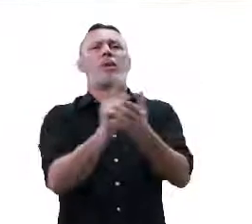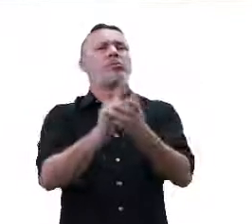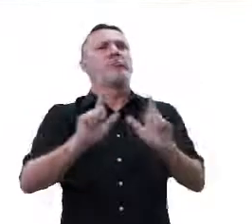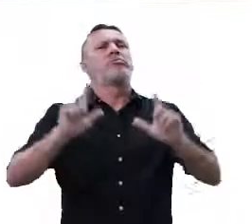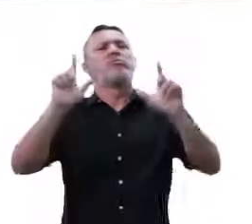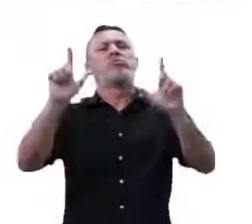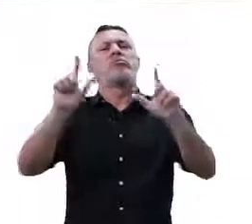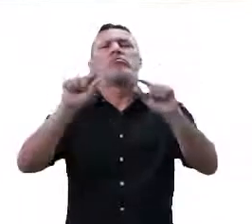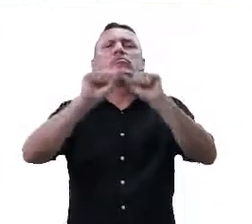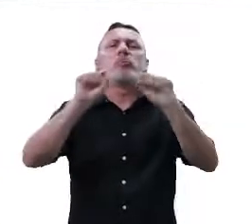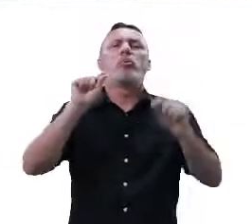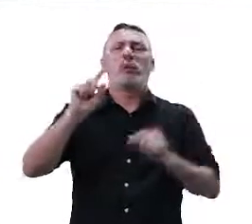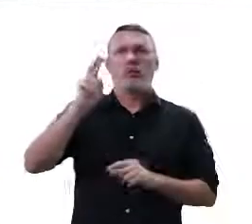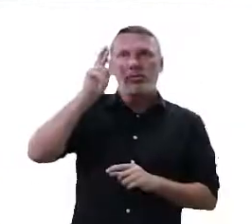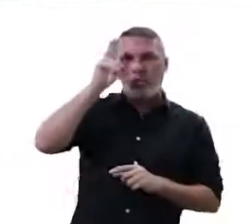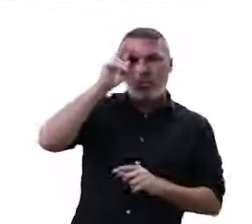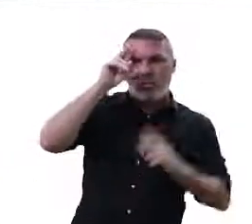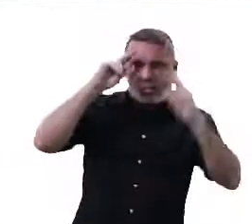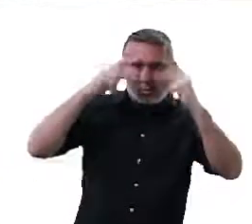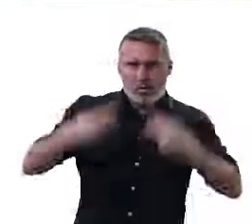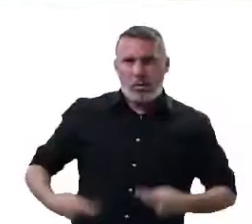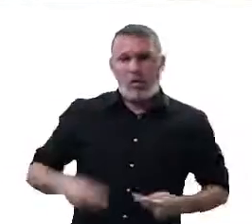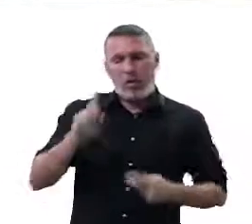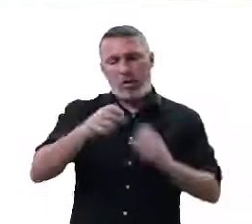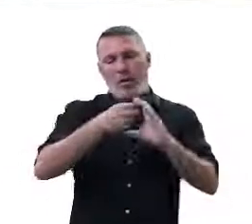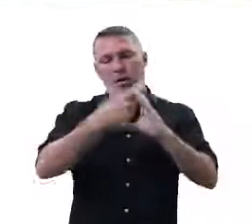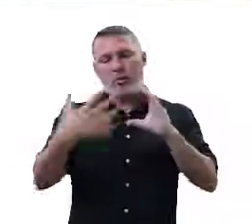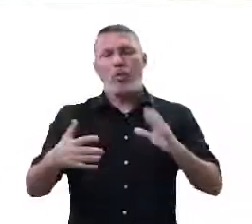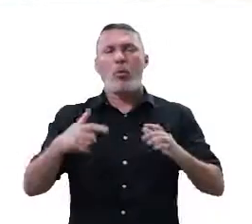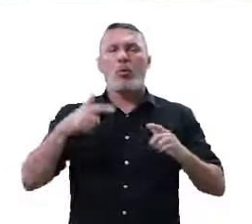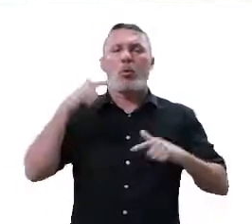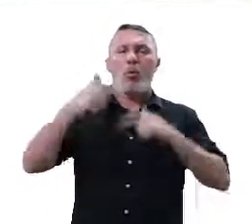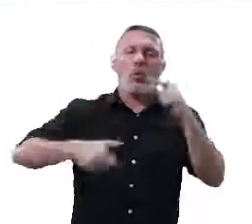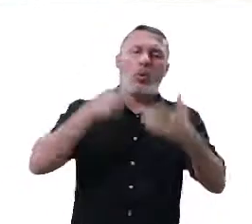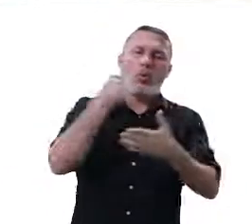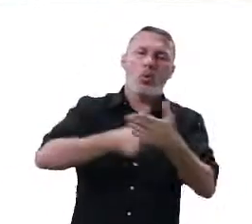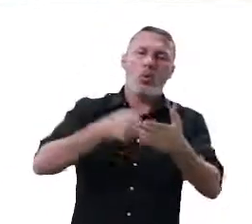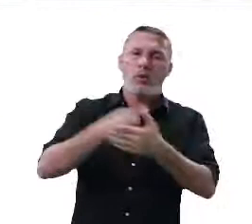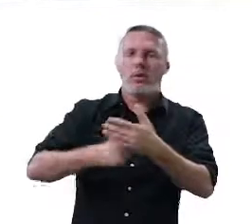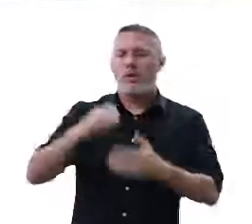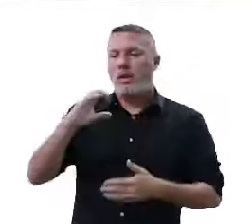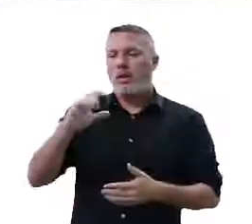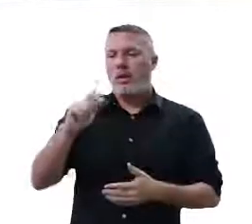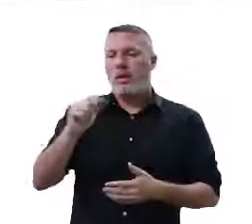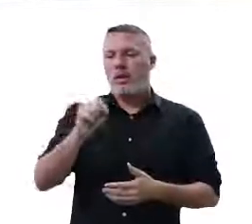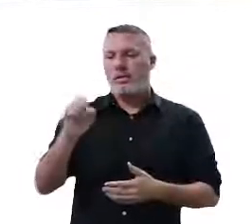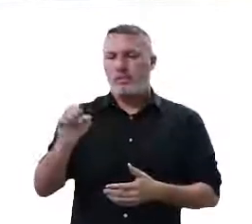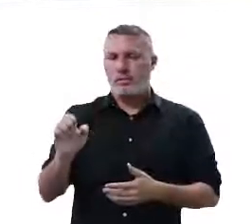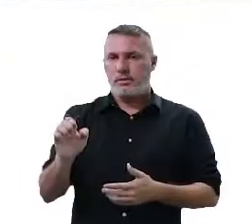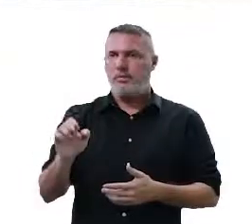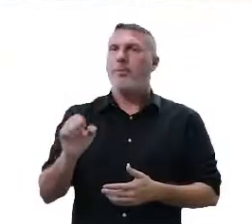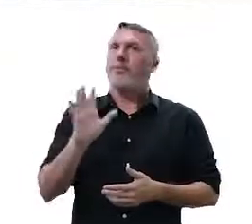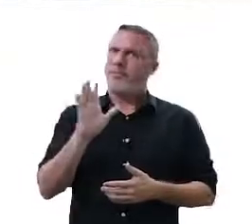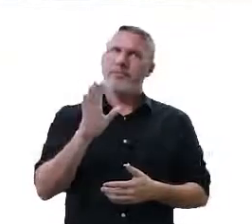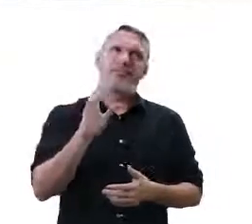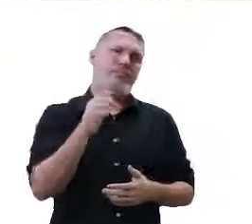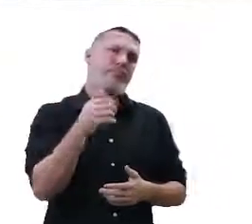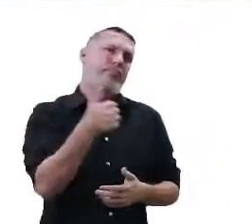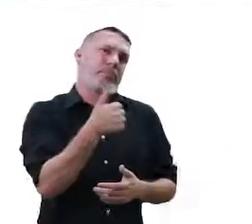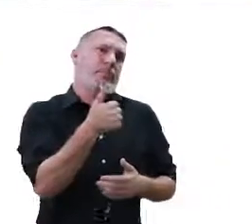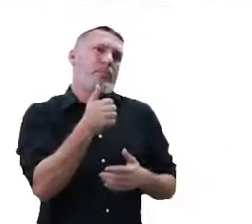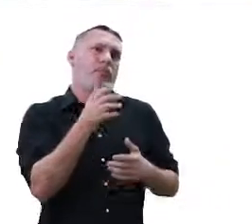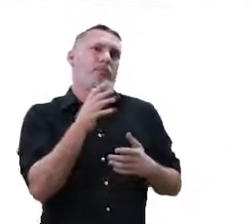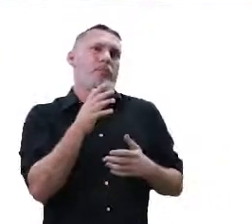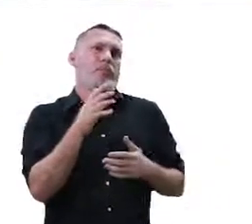mas ele coloca assim, que a história da humanidade é caracterizada pela luta de classes. Ora, primeiro que o conceito de classe não se